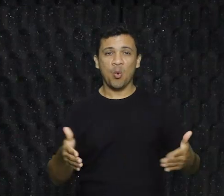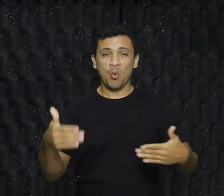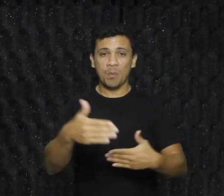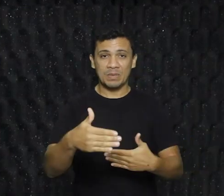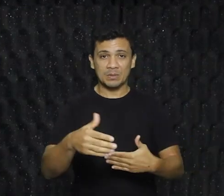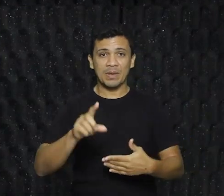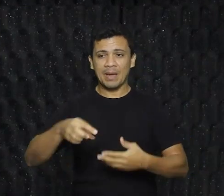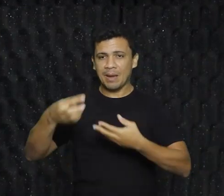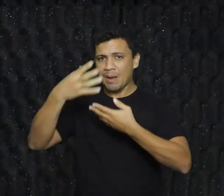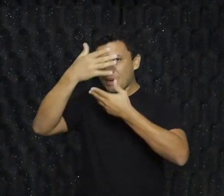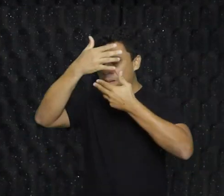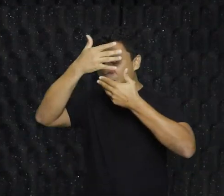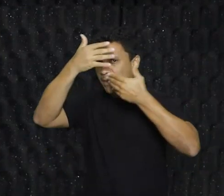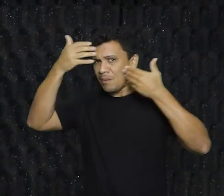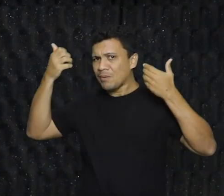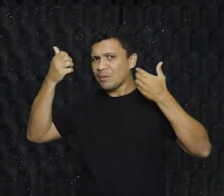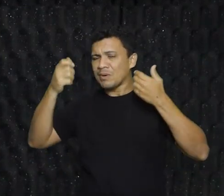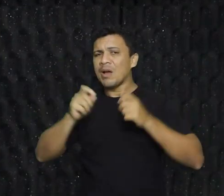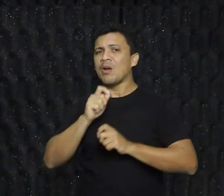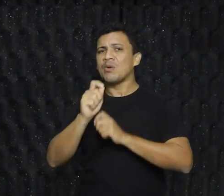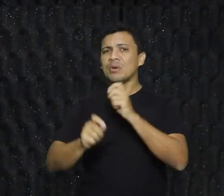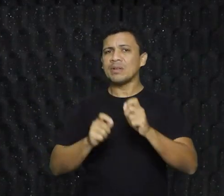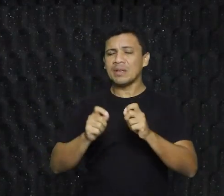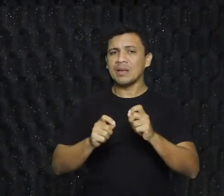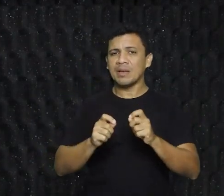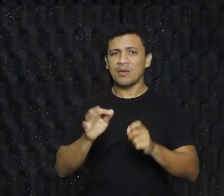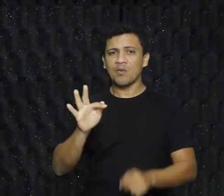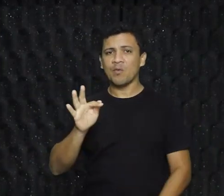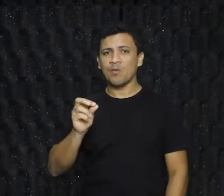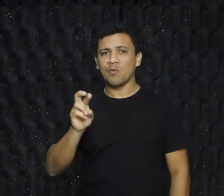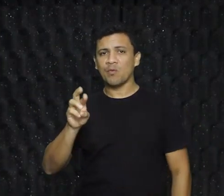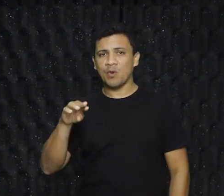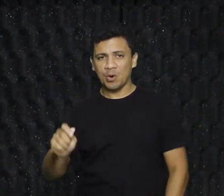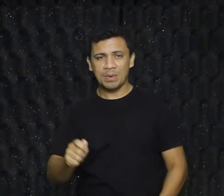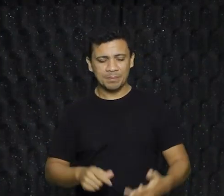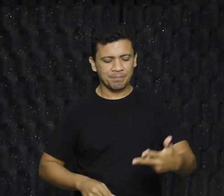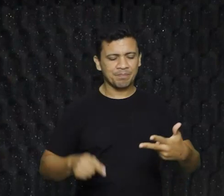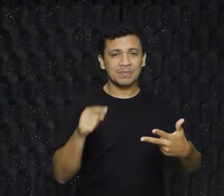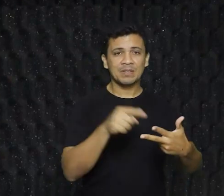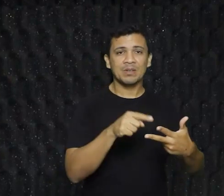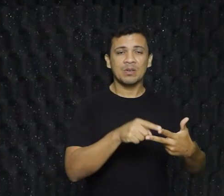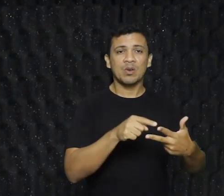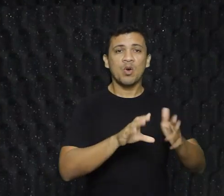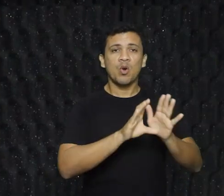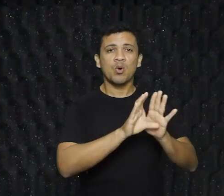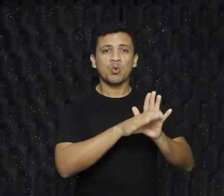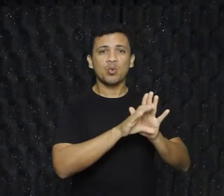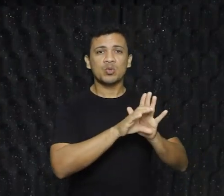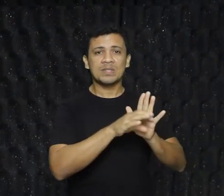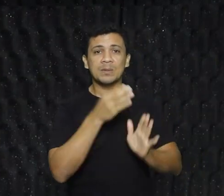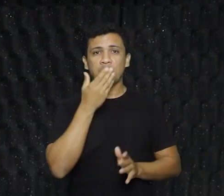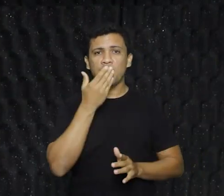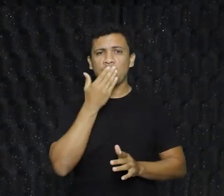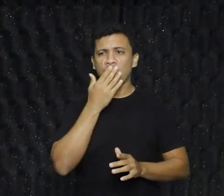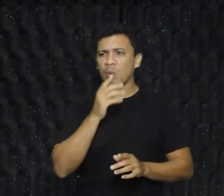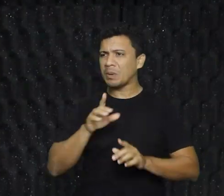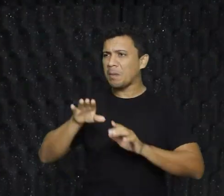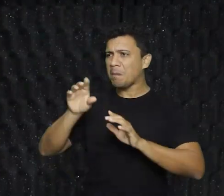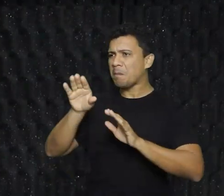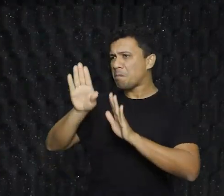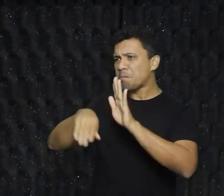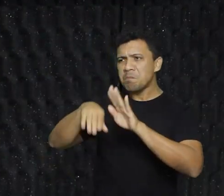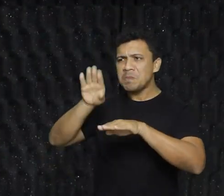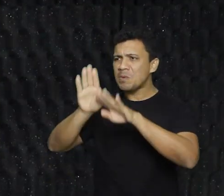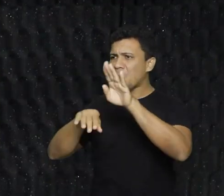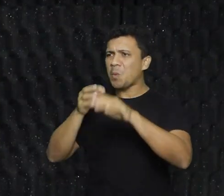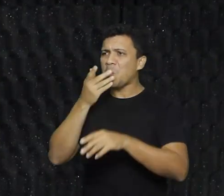frente, trabalha geometrizando formas. O fauvismo, ele trabalha com o conceito de cor. Quanto mais colorido,